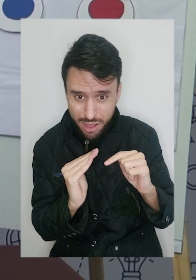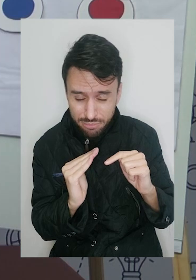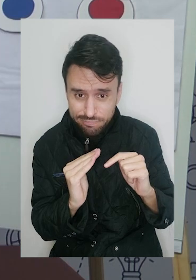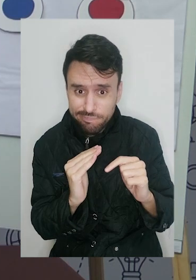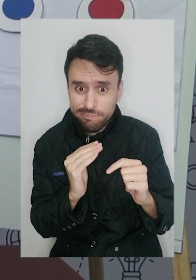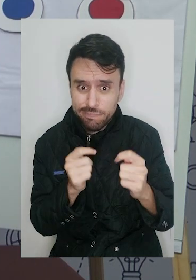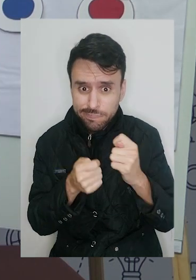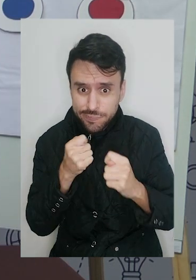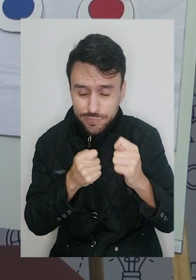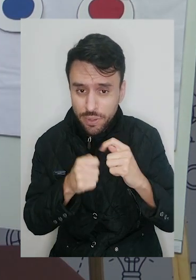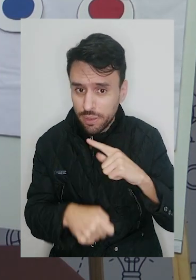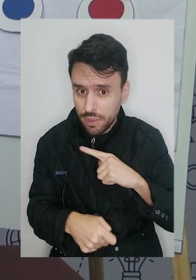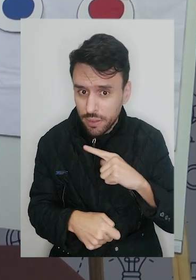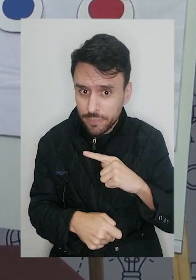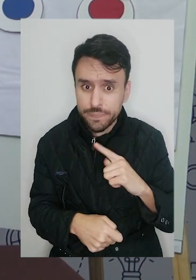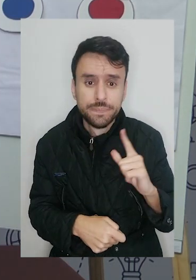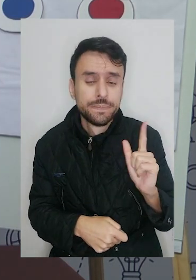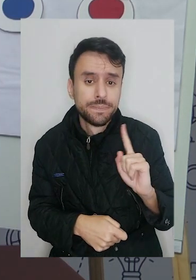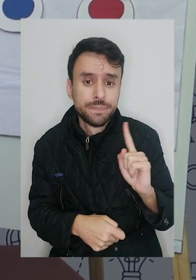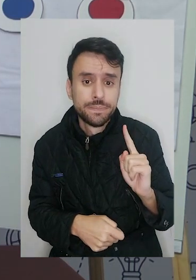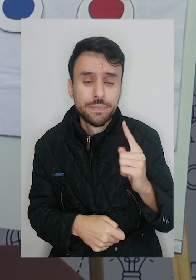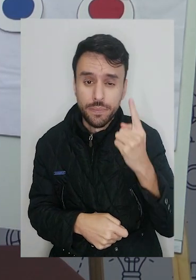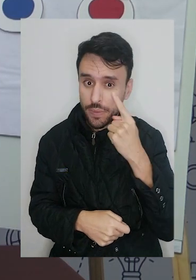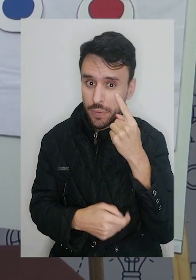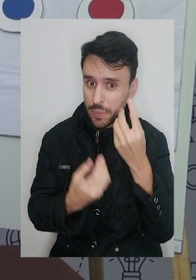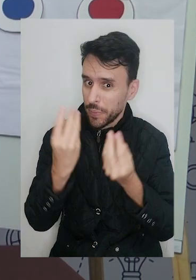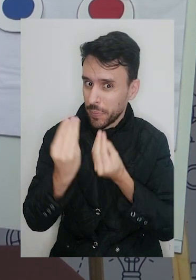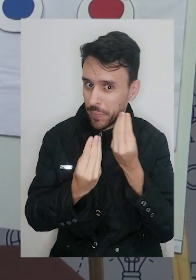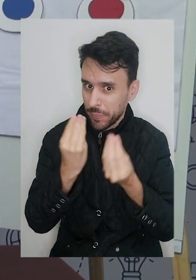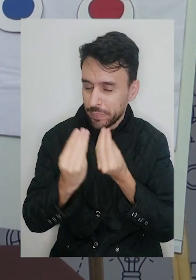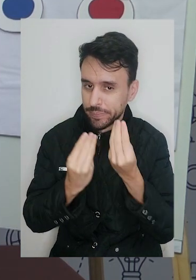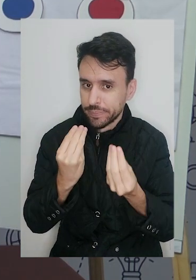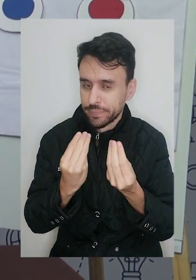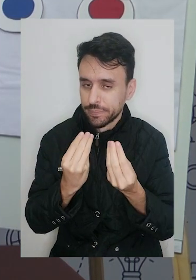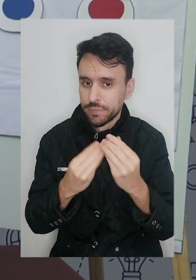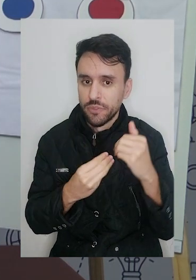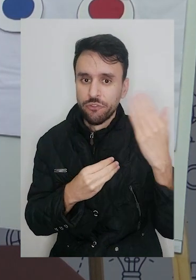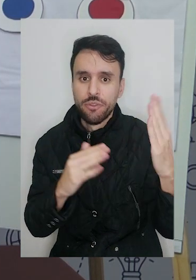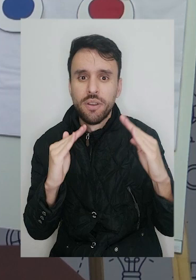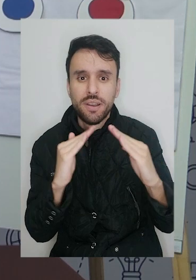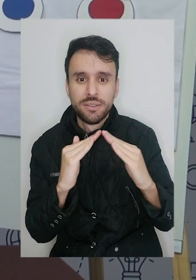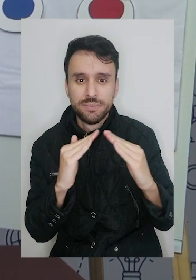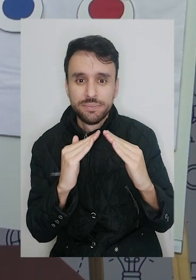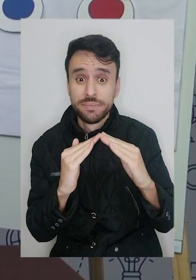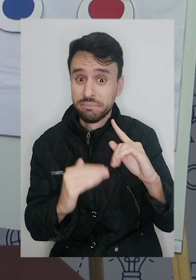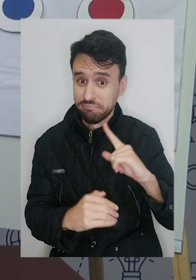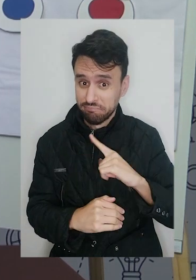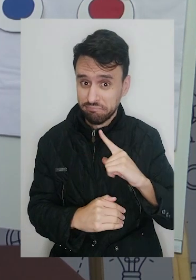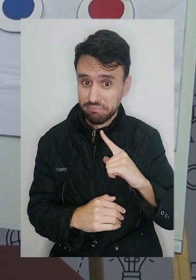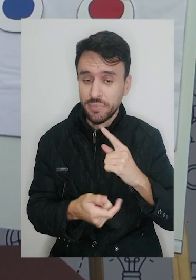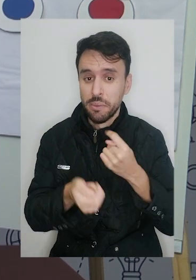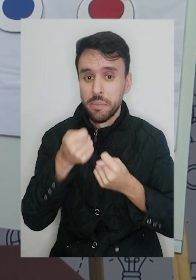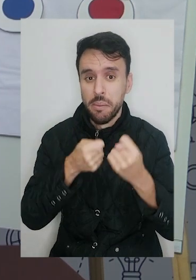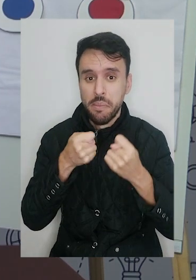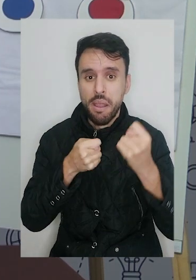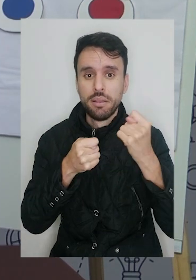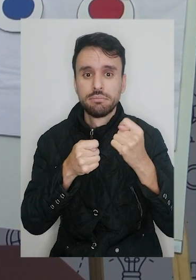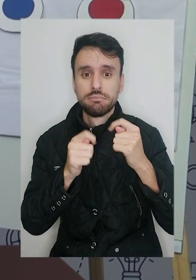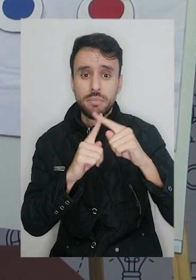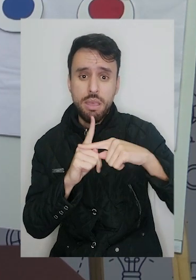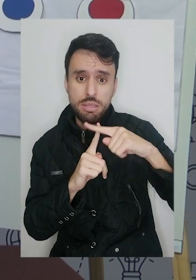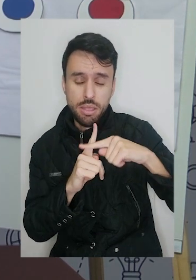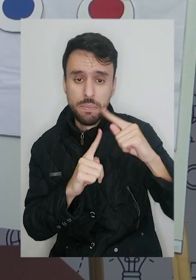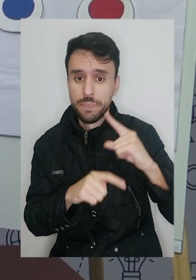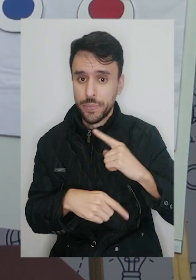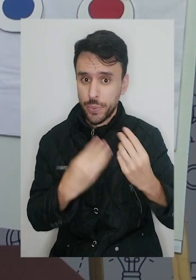ó. O termômetro está aqui, ó. Tá vendo o termômetro aqui, pro lado de fora da casinha? Ele é que vai fazer o controle da temperatura